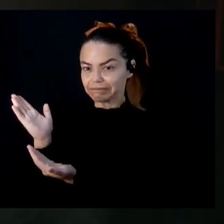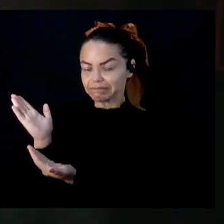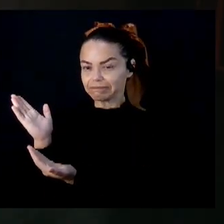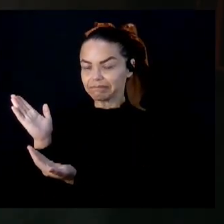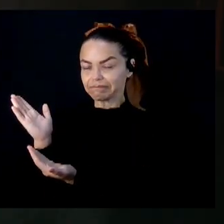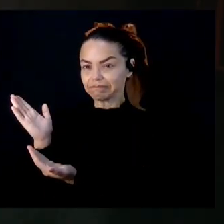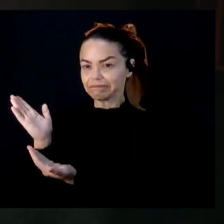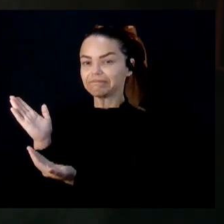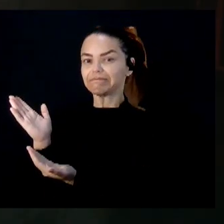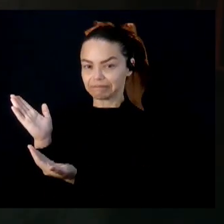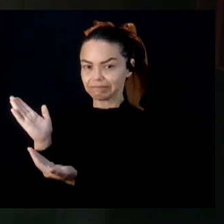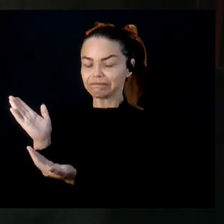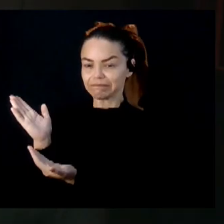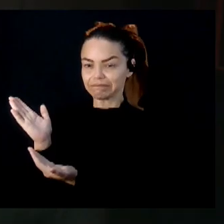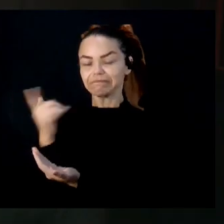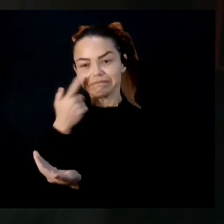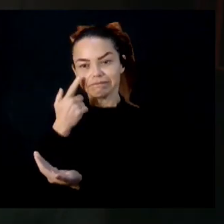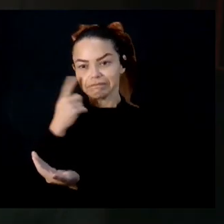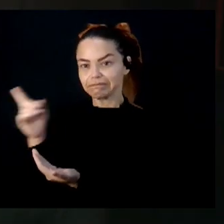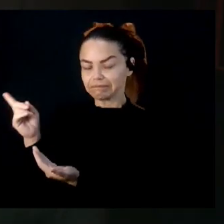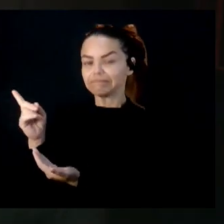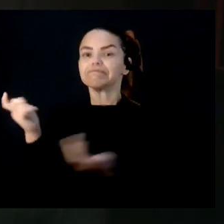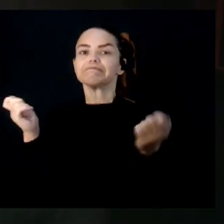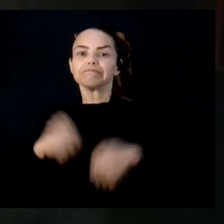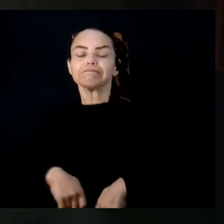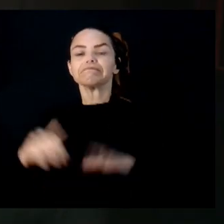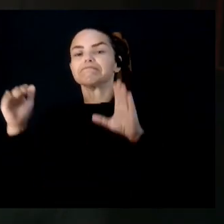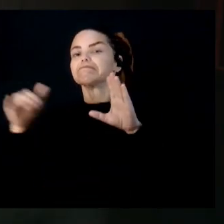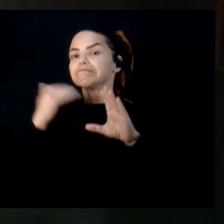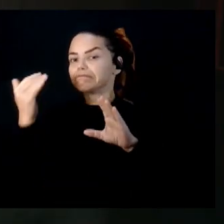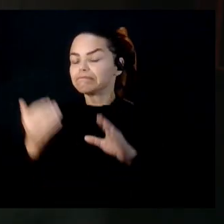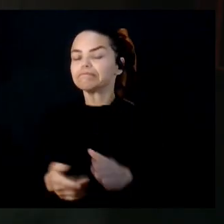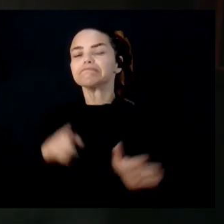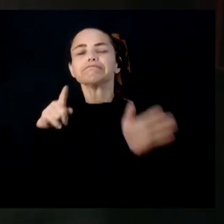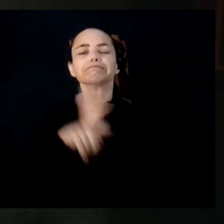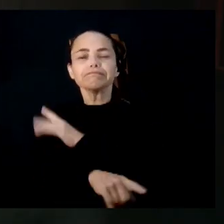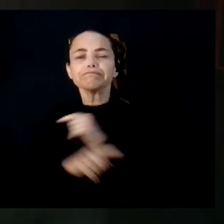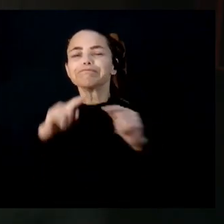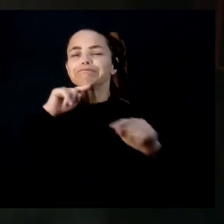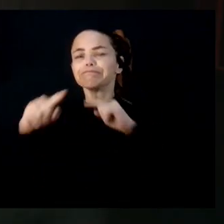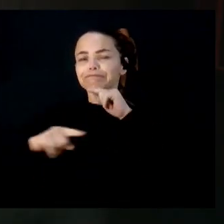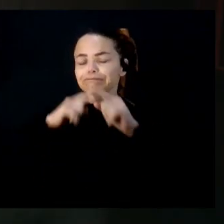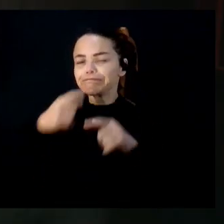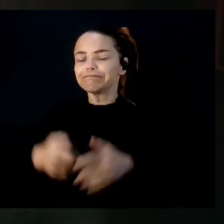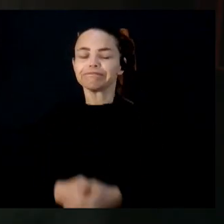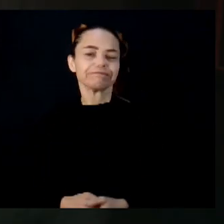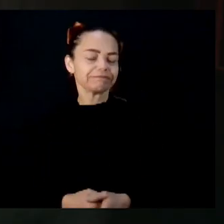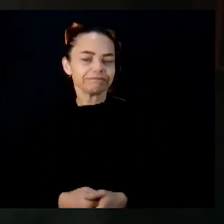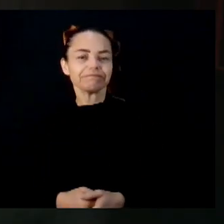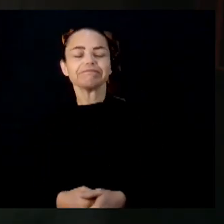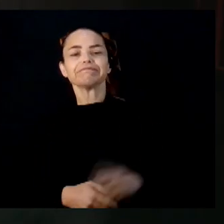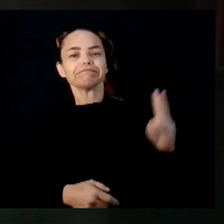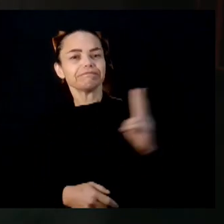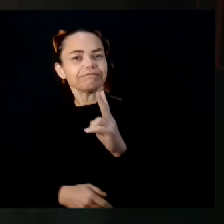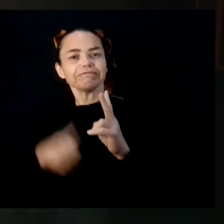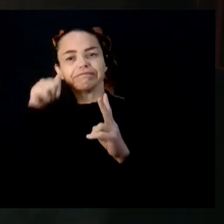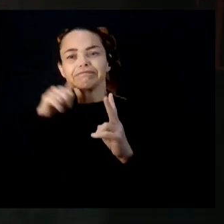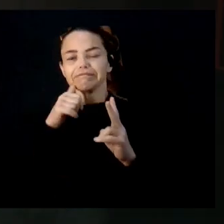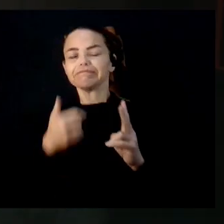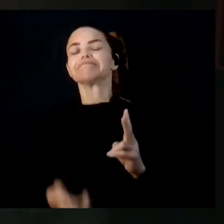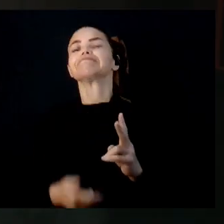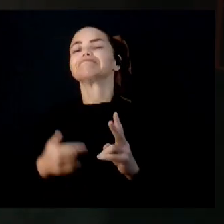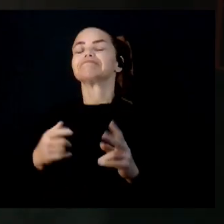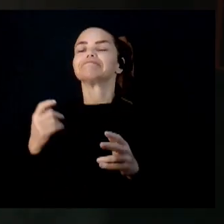97829 3776. Você pode mandar aí a sua pergunta às nossas convidadas de hoje, que daqui a pouco eu vou